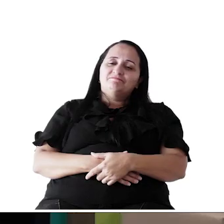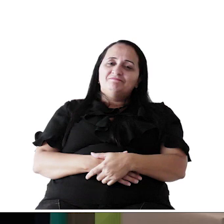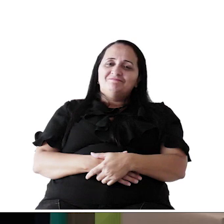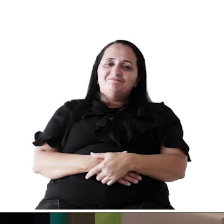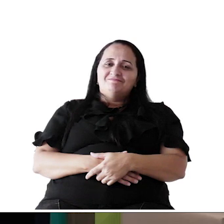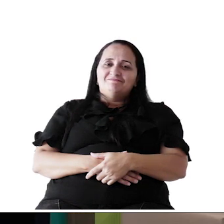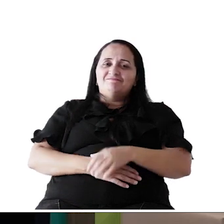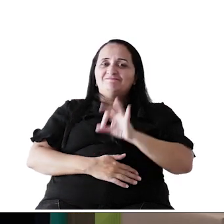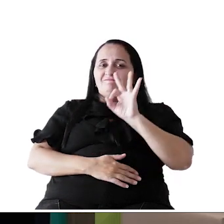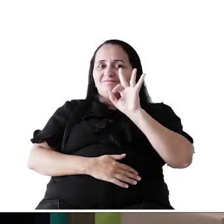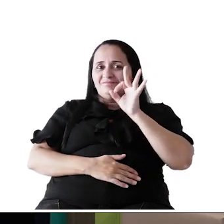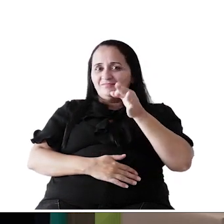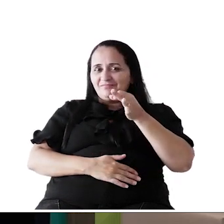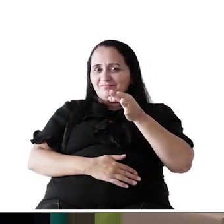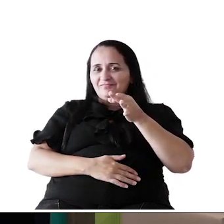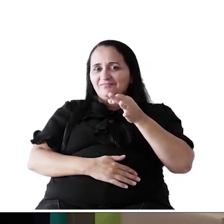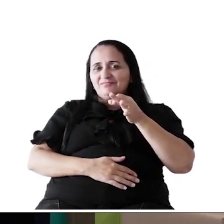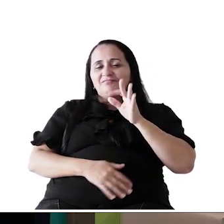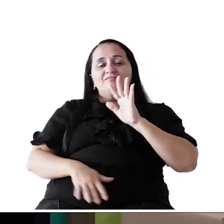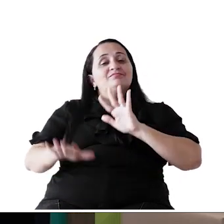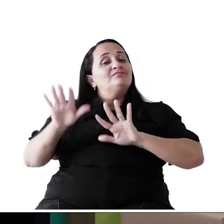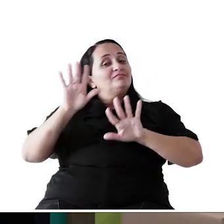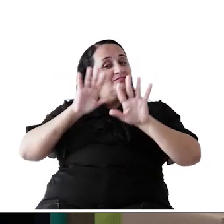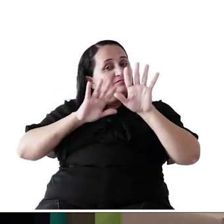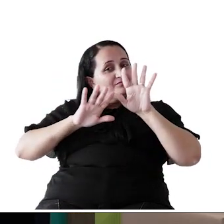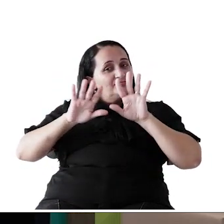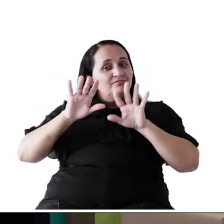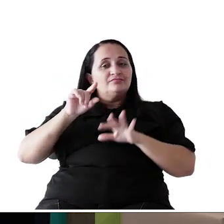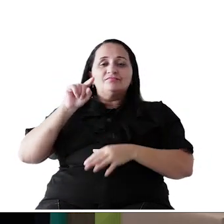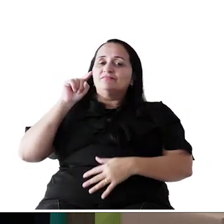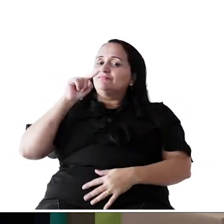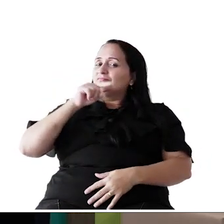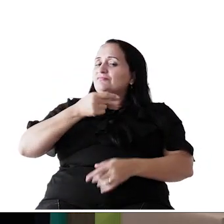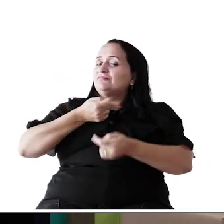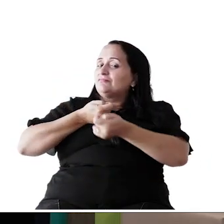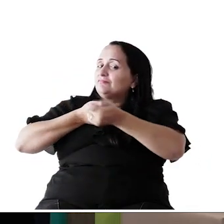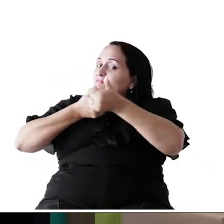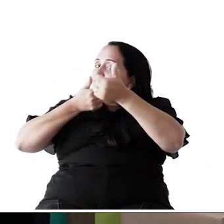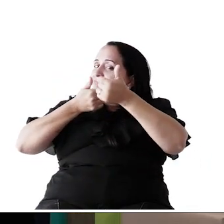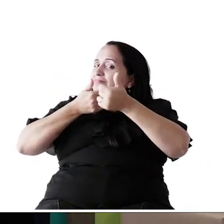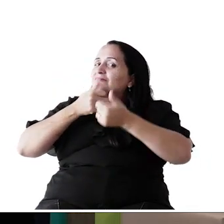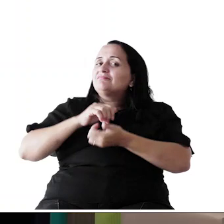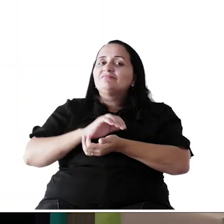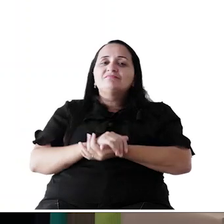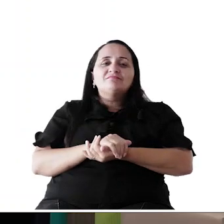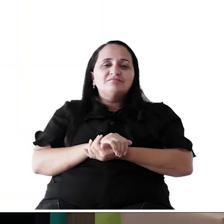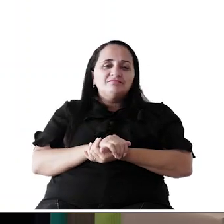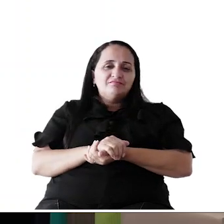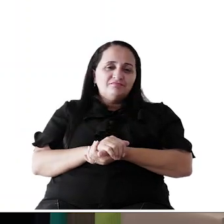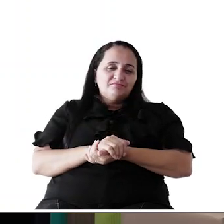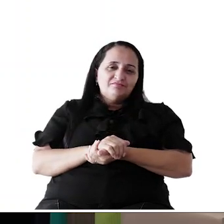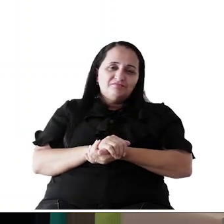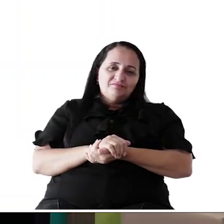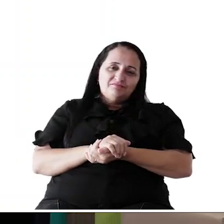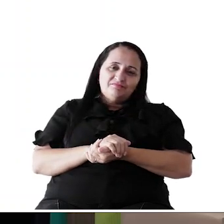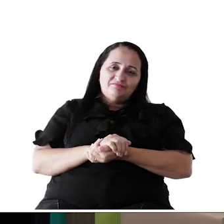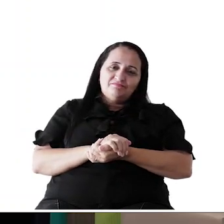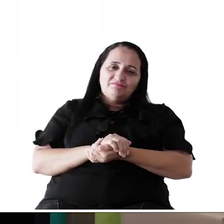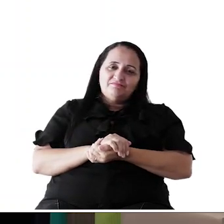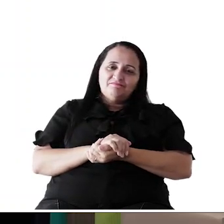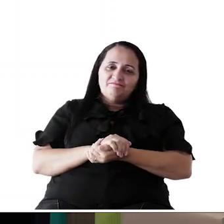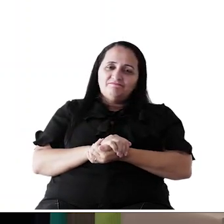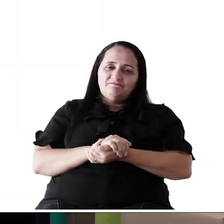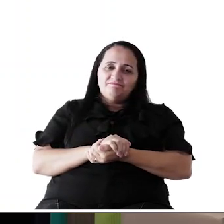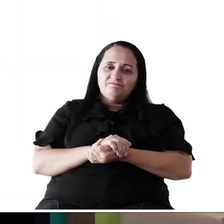5/12. Certo? Vocês, cuidado, essa foi quase uma pegadinha. Imagina se eu represento 7/12. Se